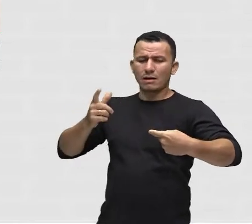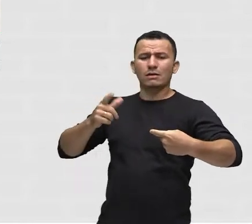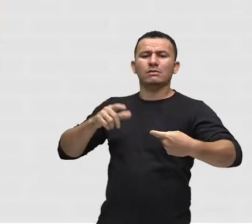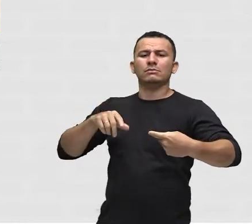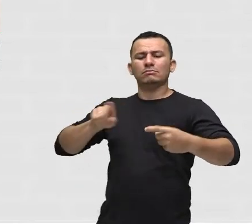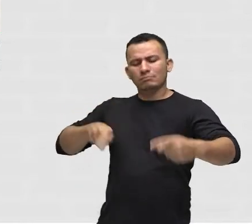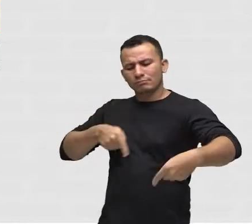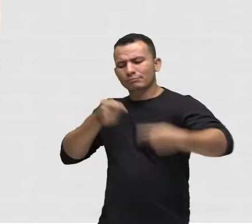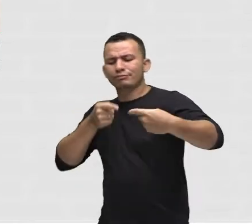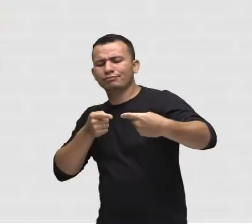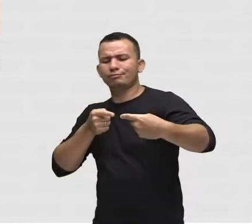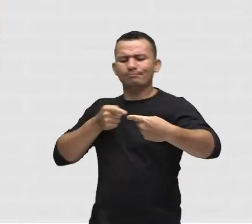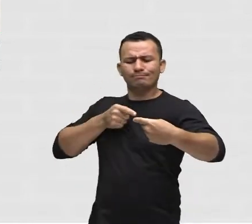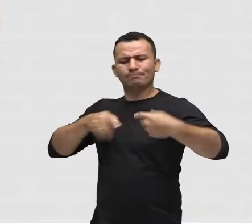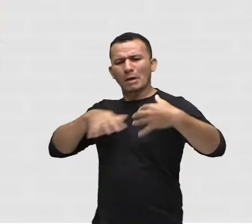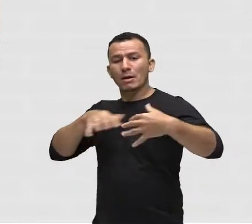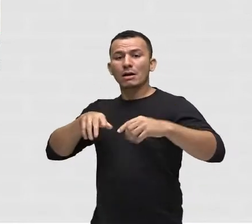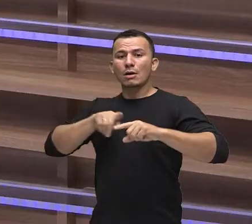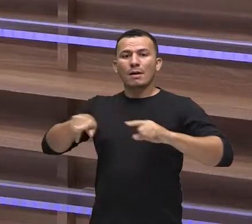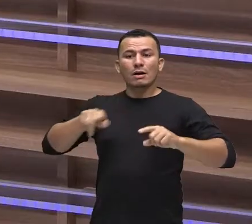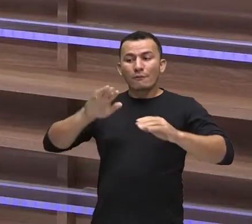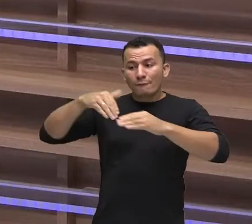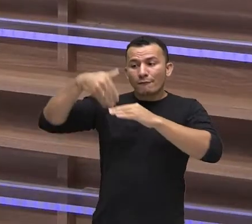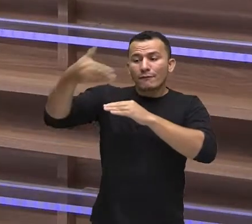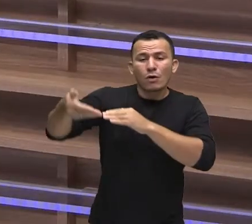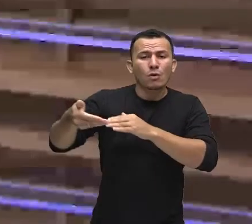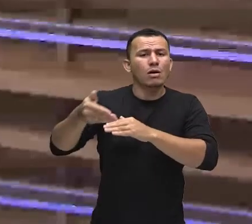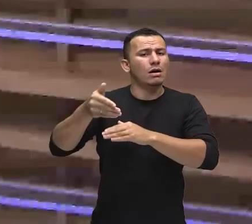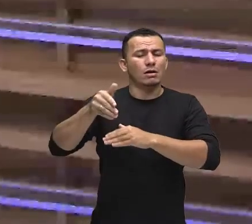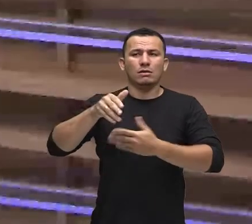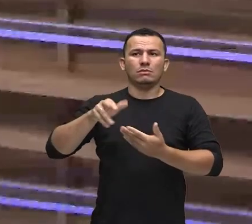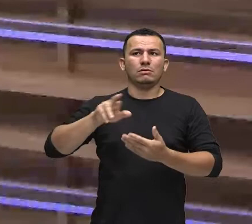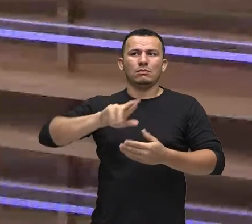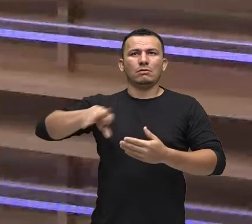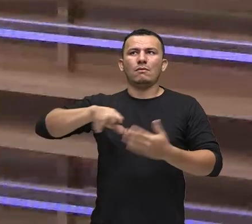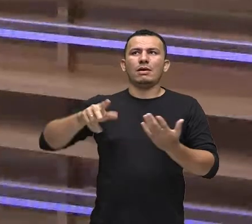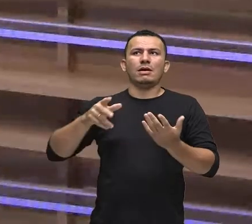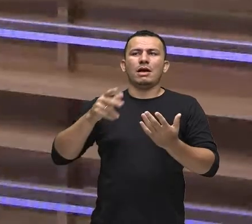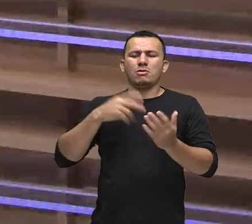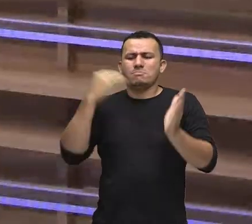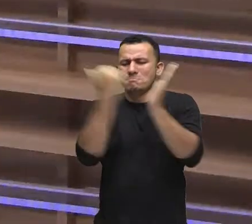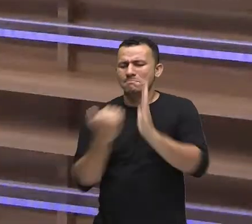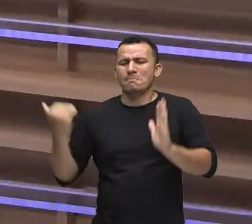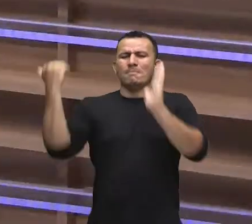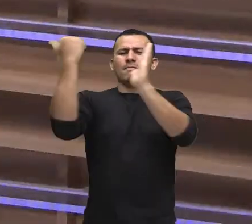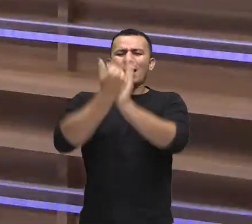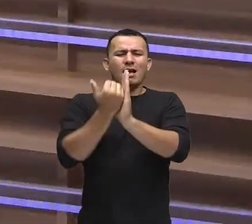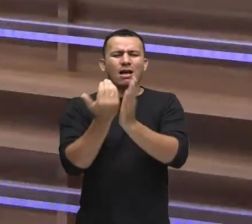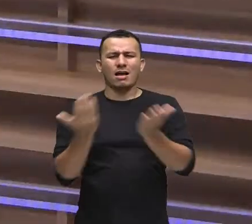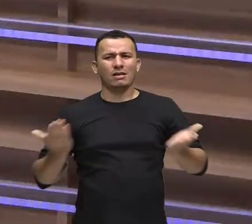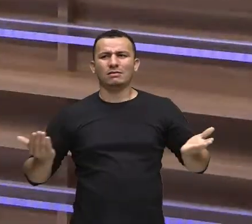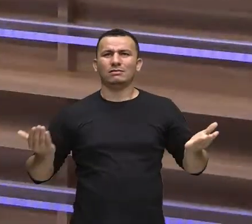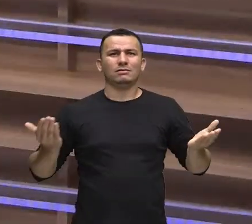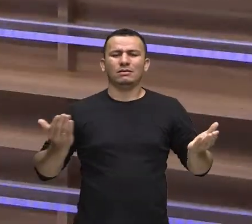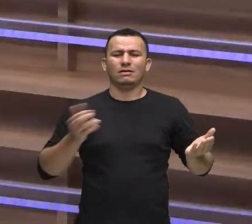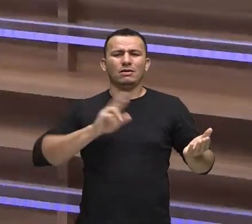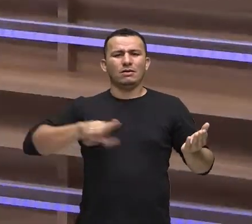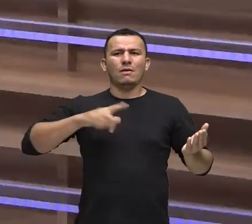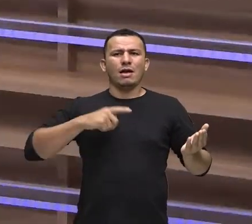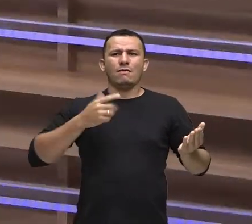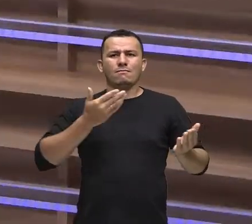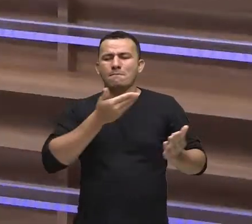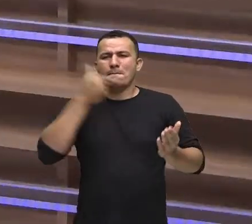do alcançar o melhor resultado, mas eu não vou alcançar esse melhor resultado acima de tudo. Eu não vou colocar o